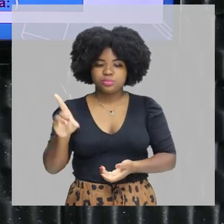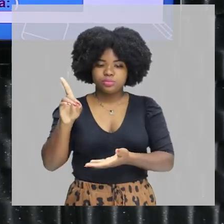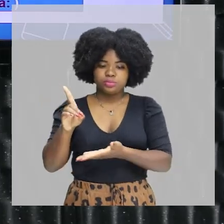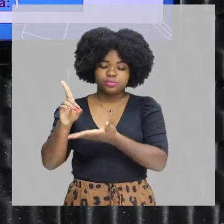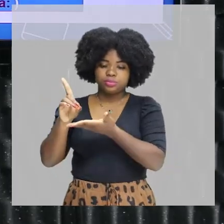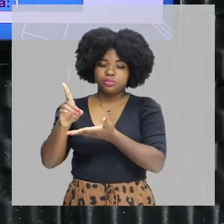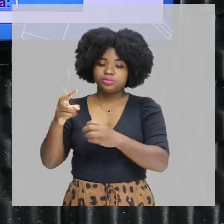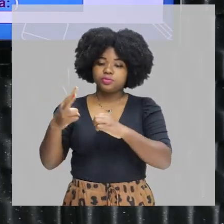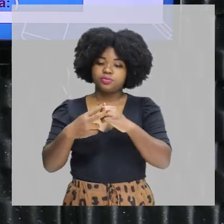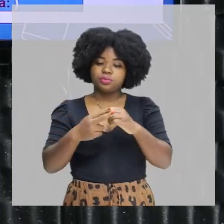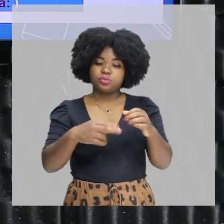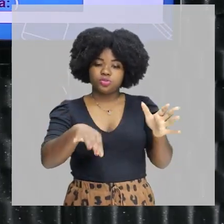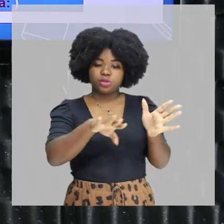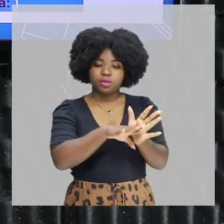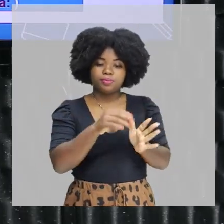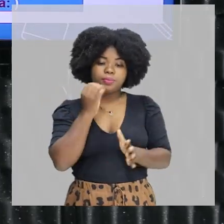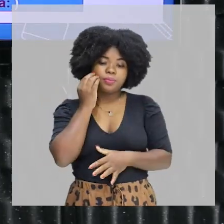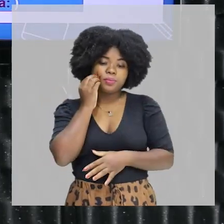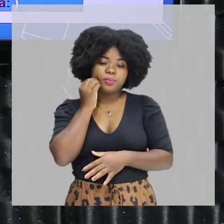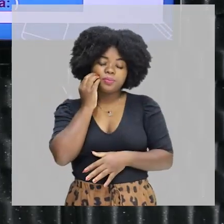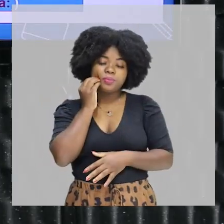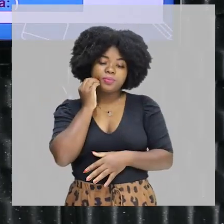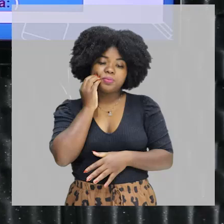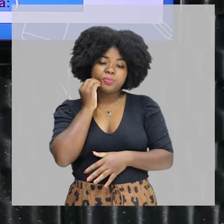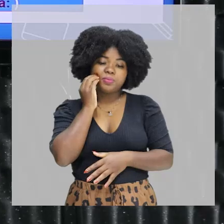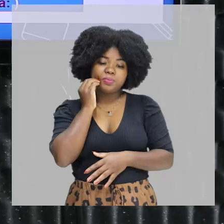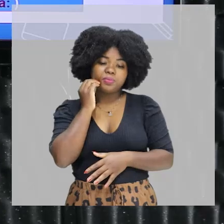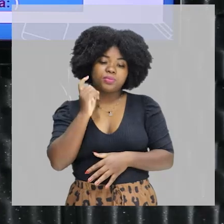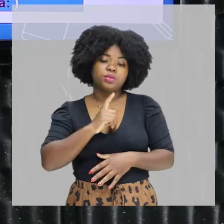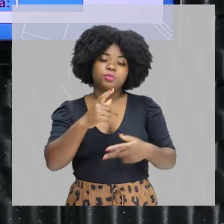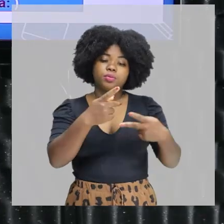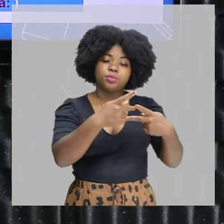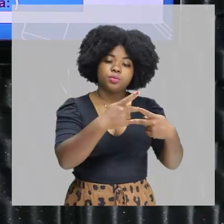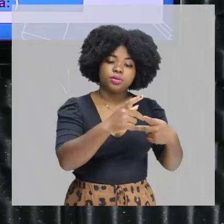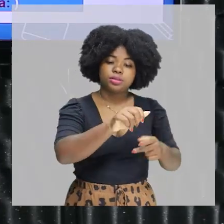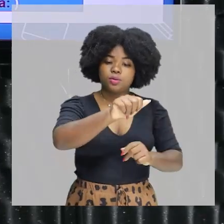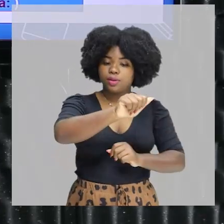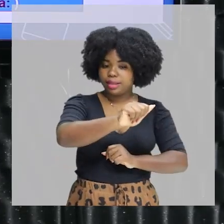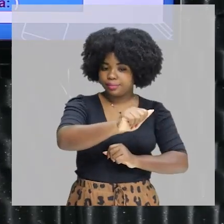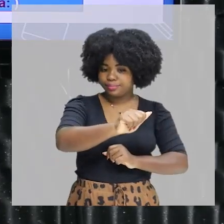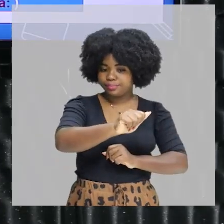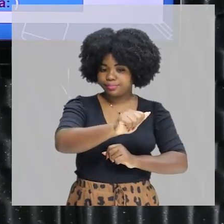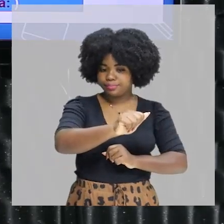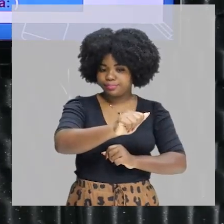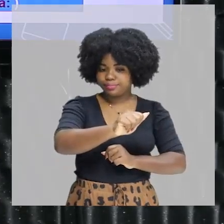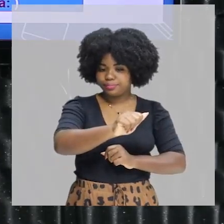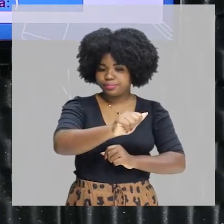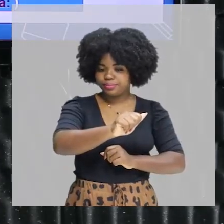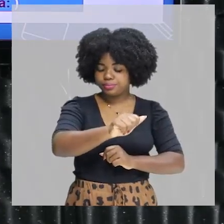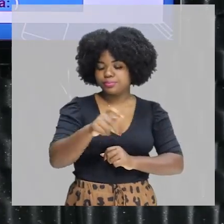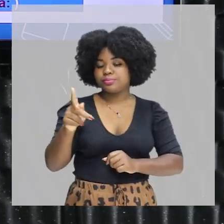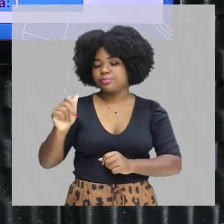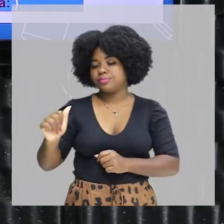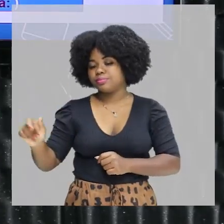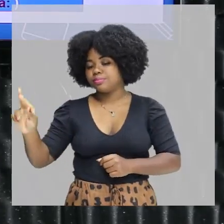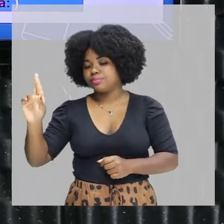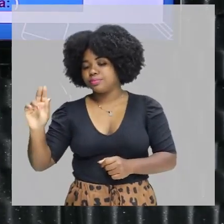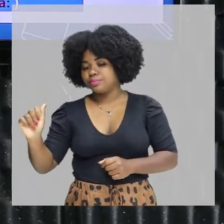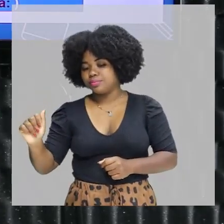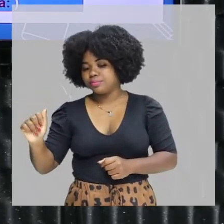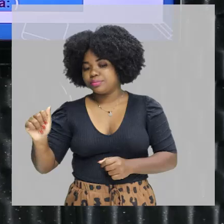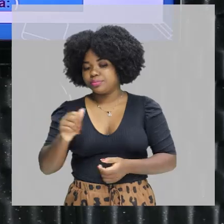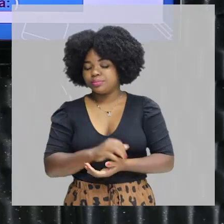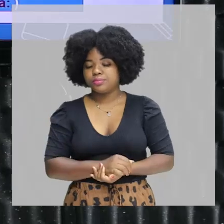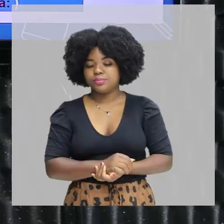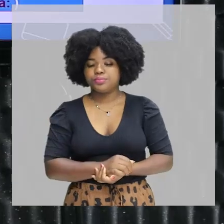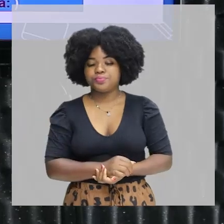verbo chegar, que é a letra D. É regido pelas preposições a e para que